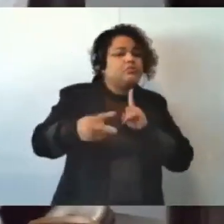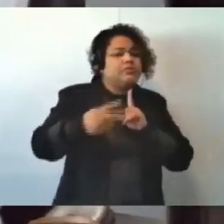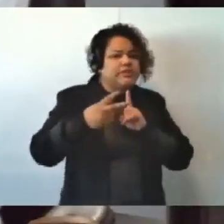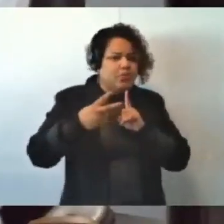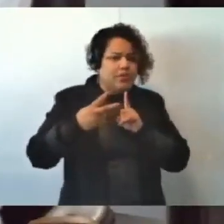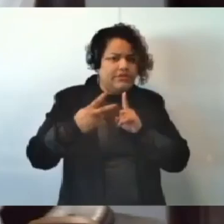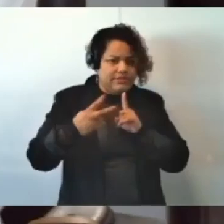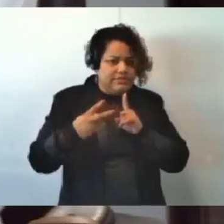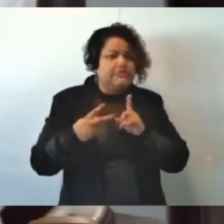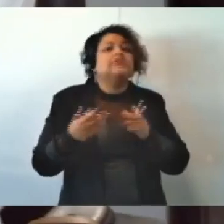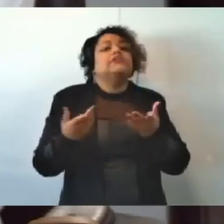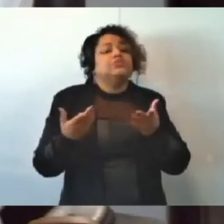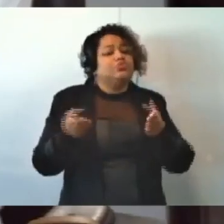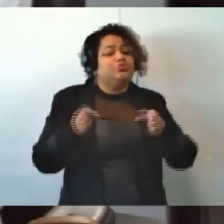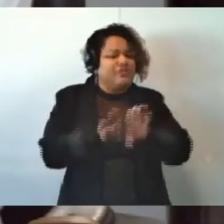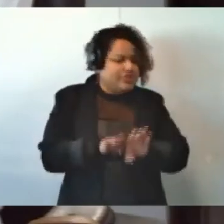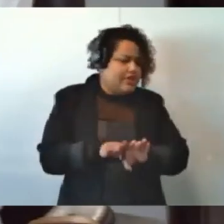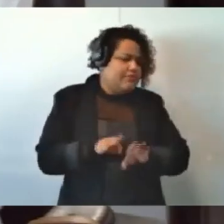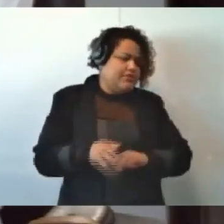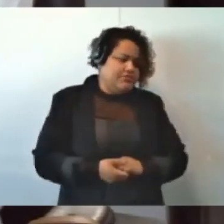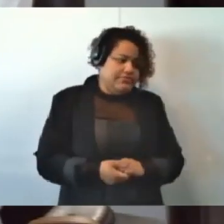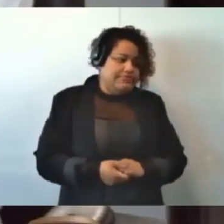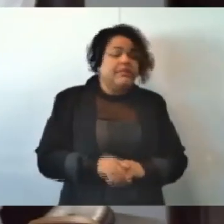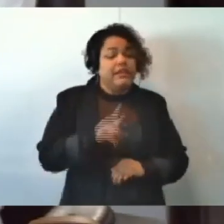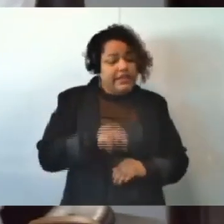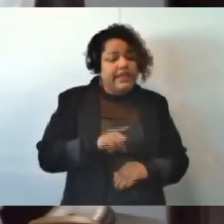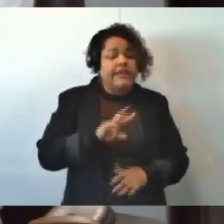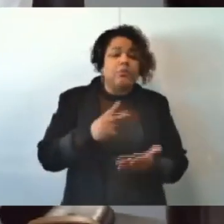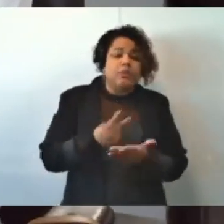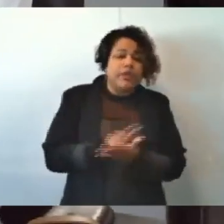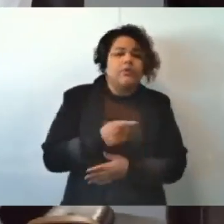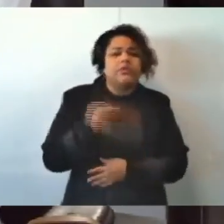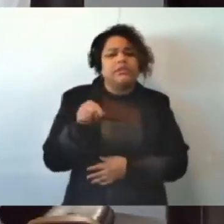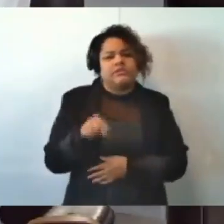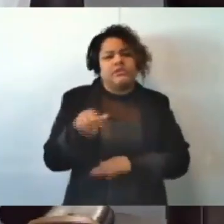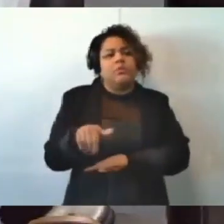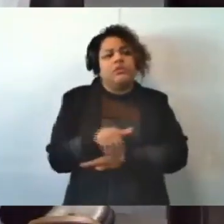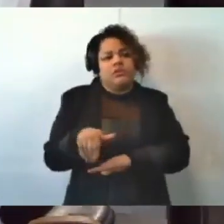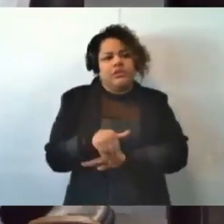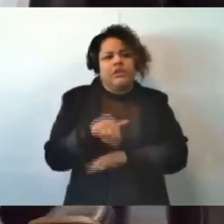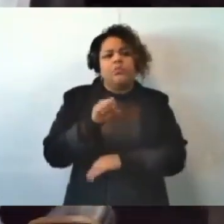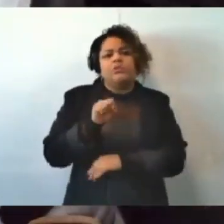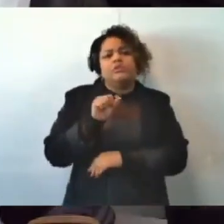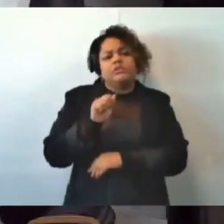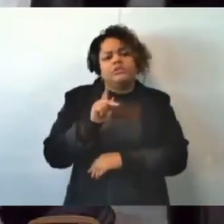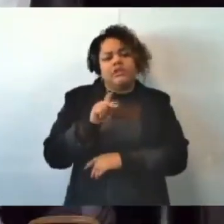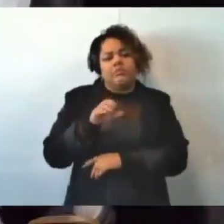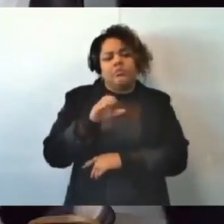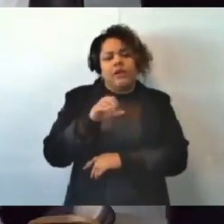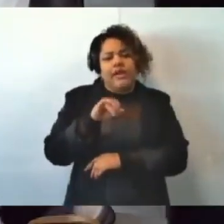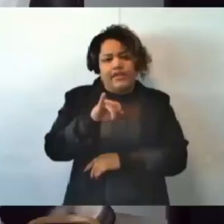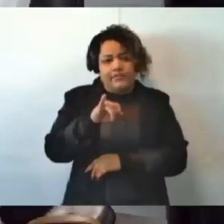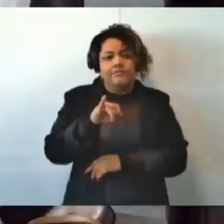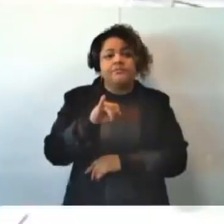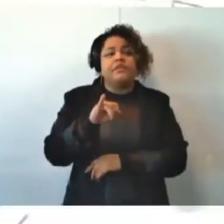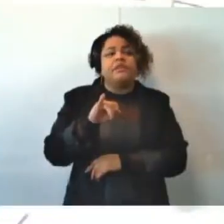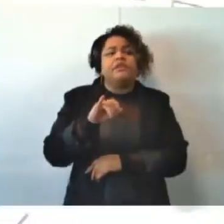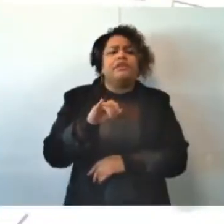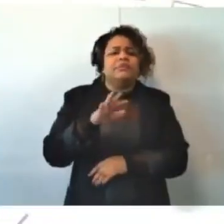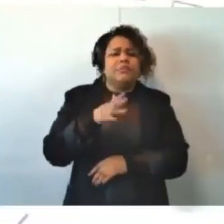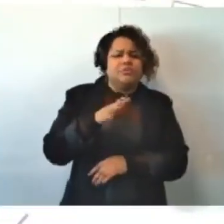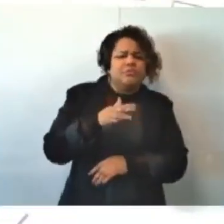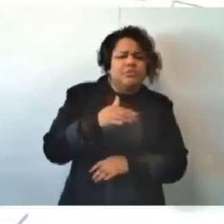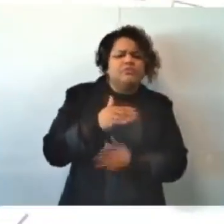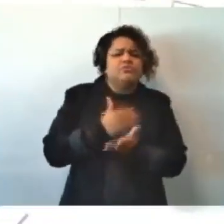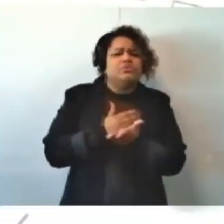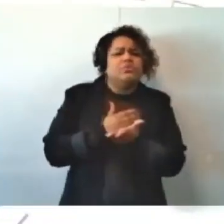aconteceu com a Rua Sapucaí. Quando foi em março, logo no início do ano de 2023, a